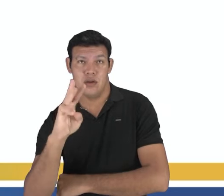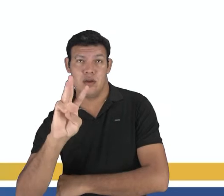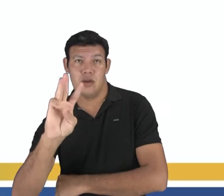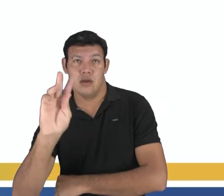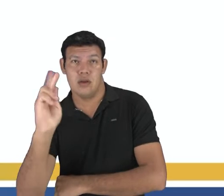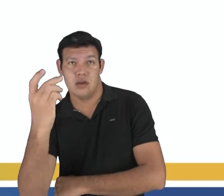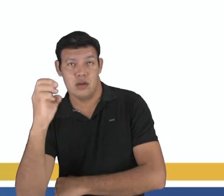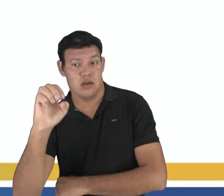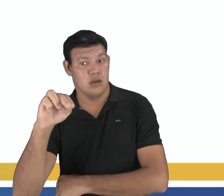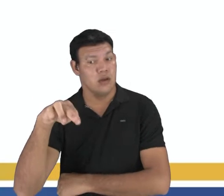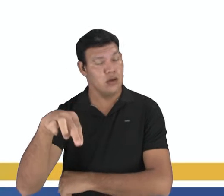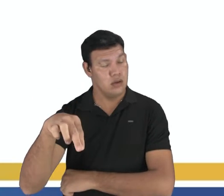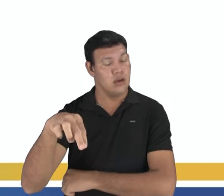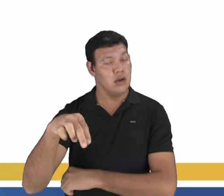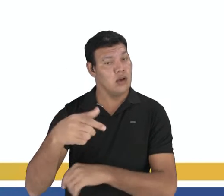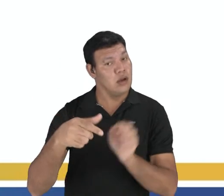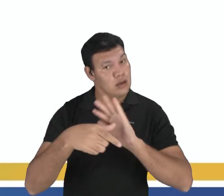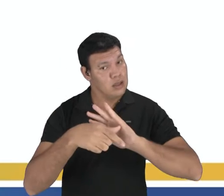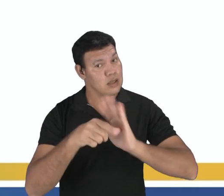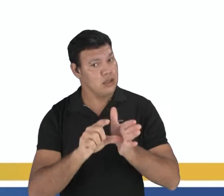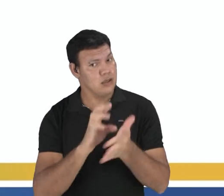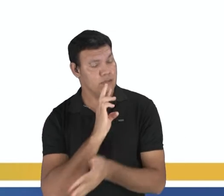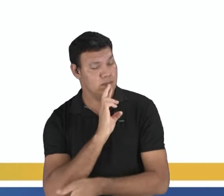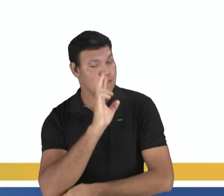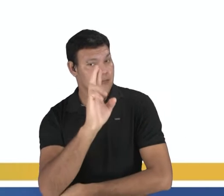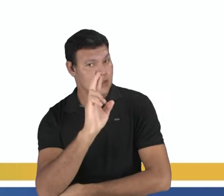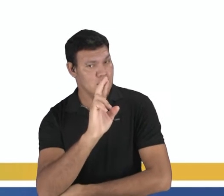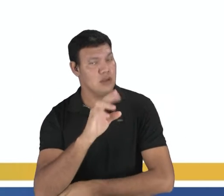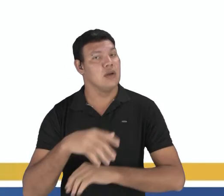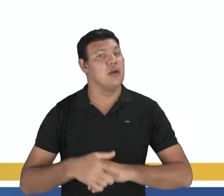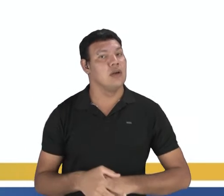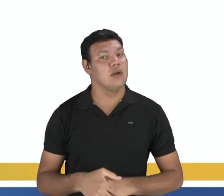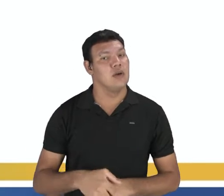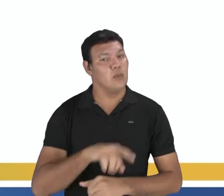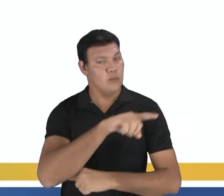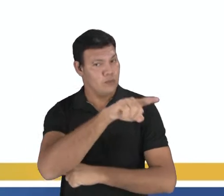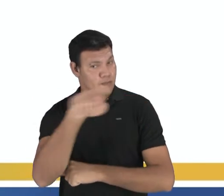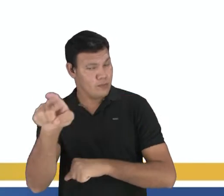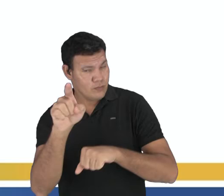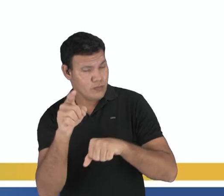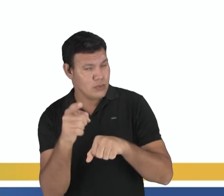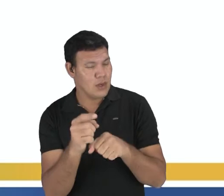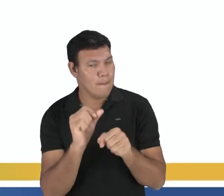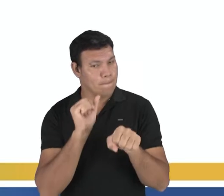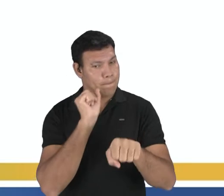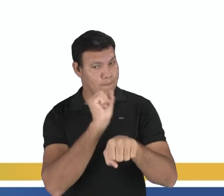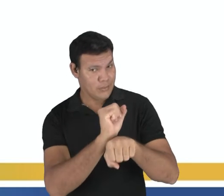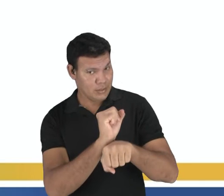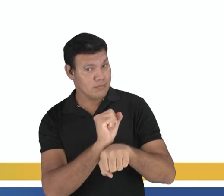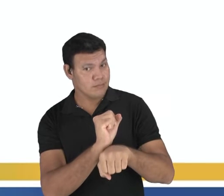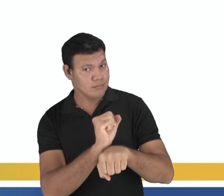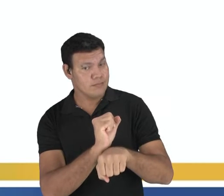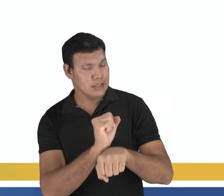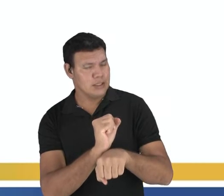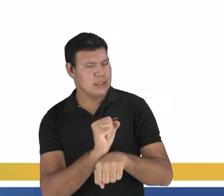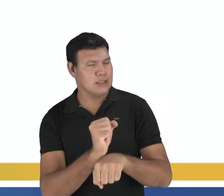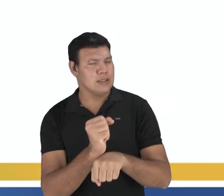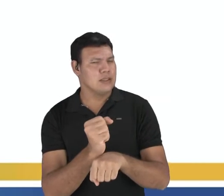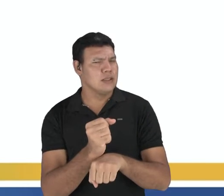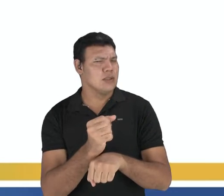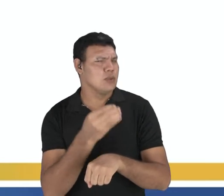mas antes me dá a resposta tem um uma pausa e